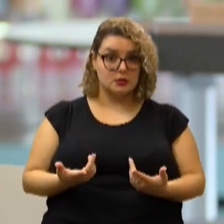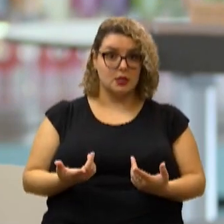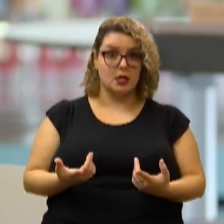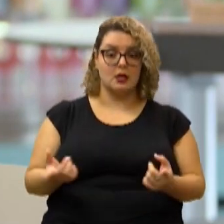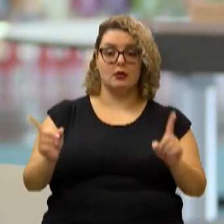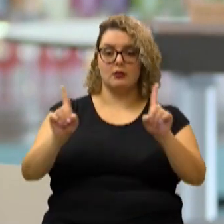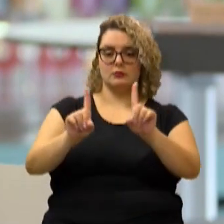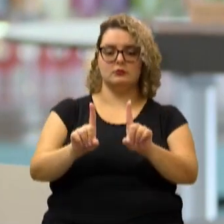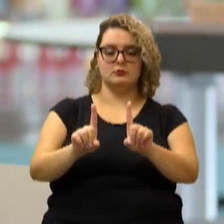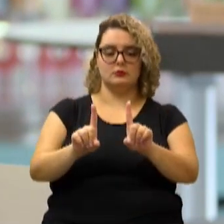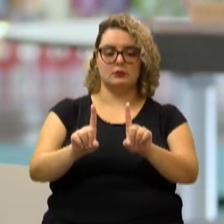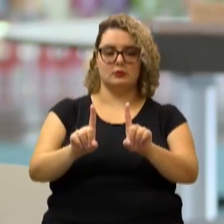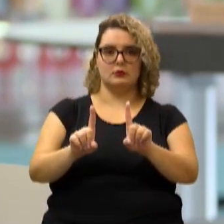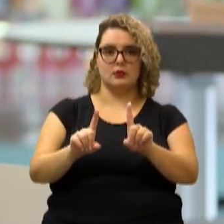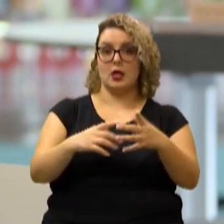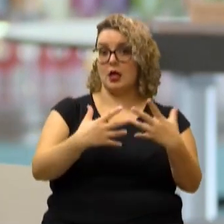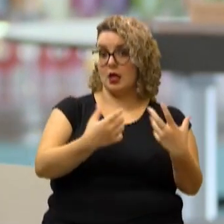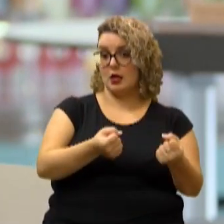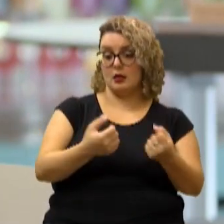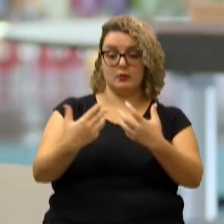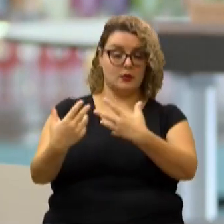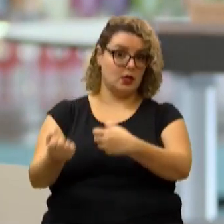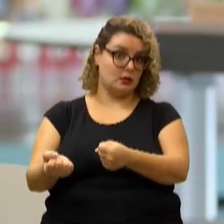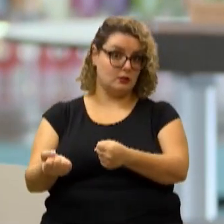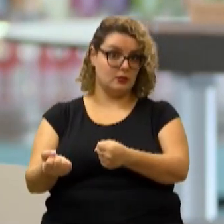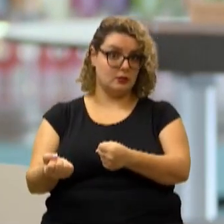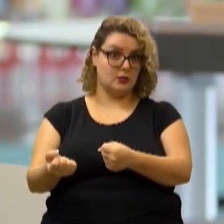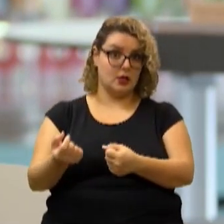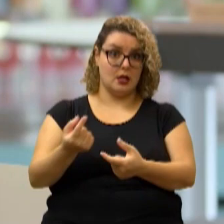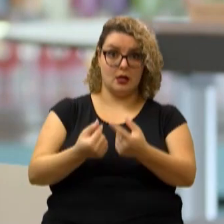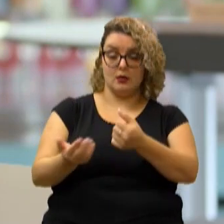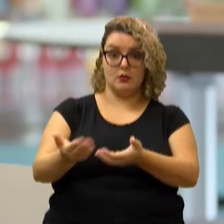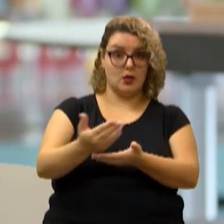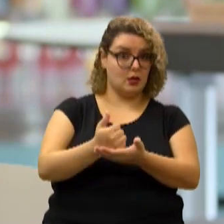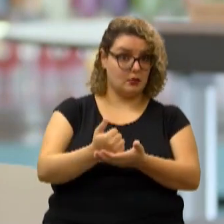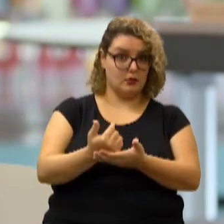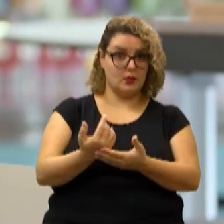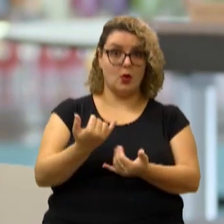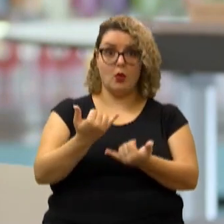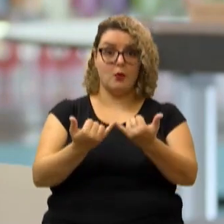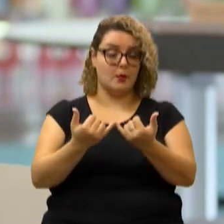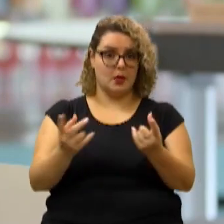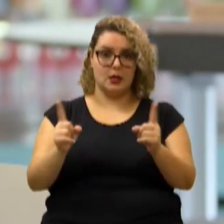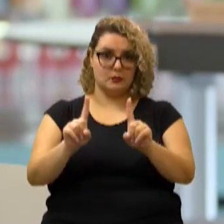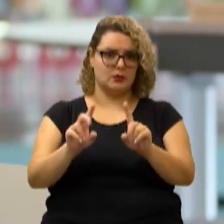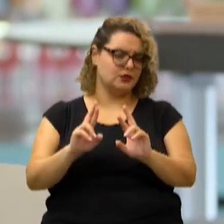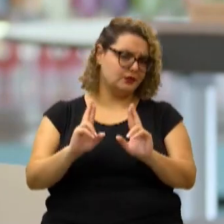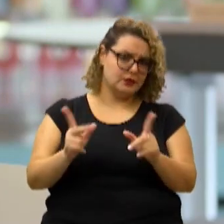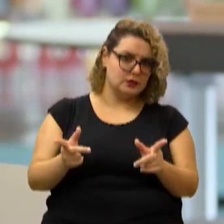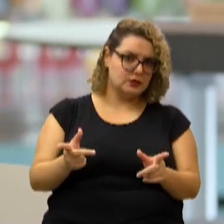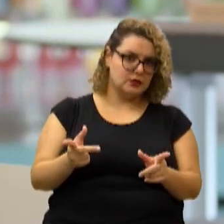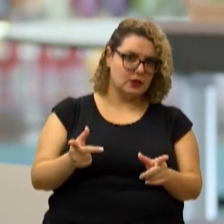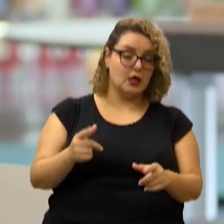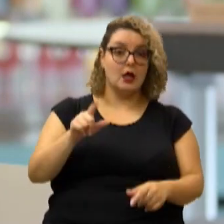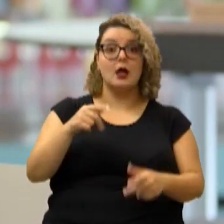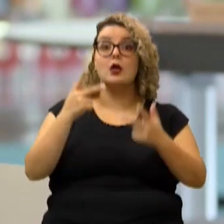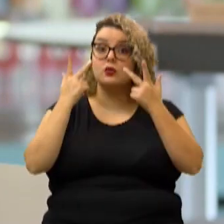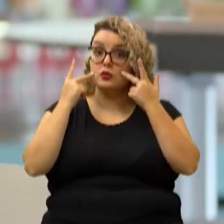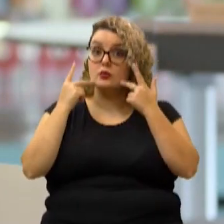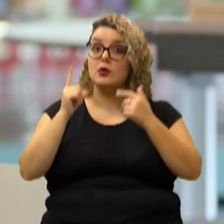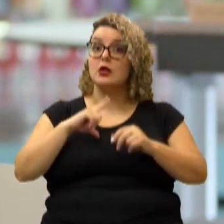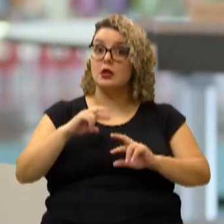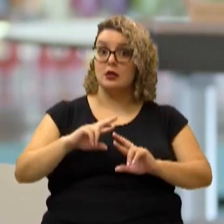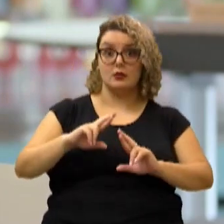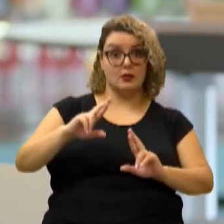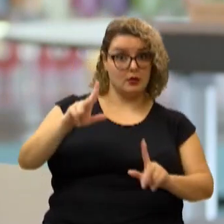as duas partes ganham obtém as mesmas receitas ou receitas muito semelhantes aliás